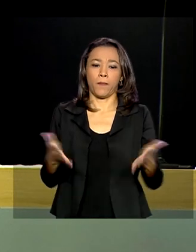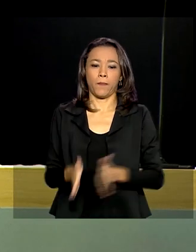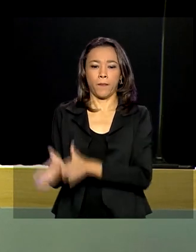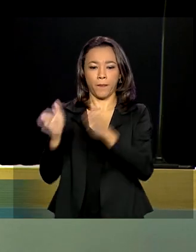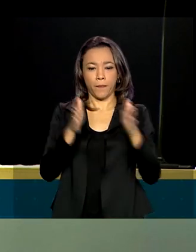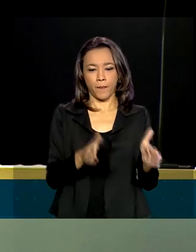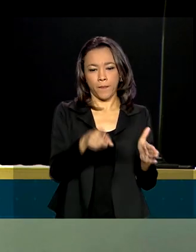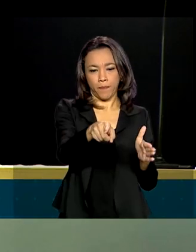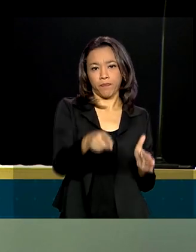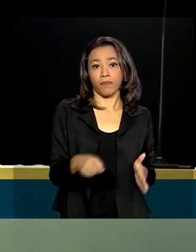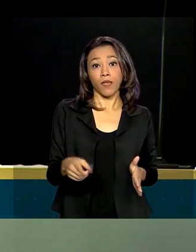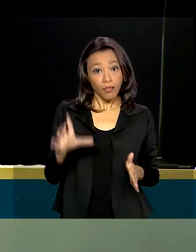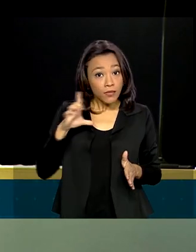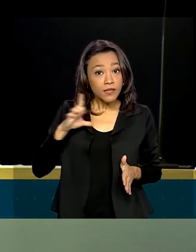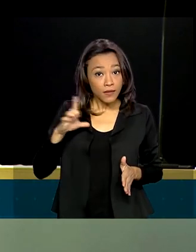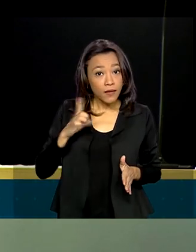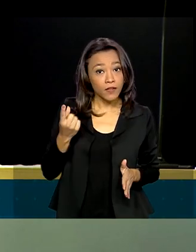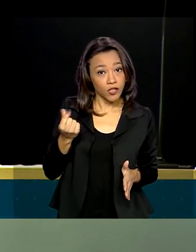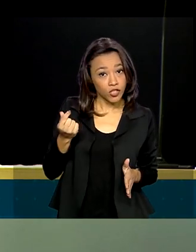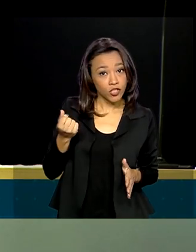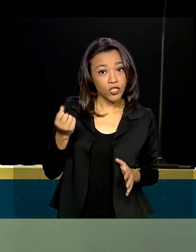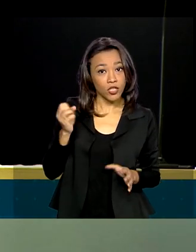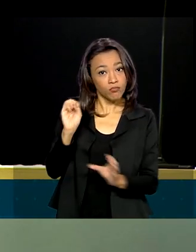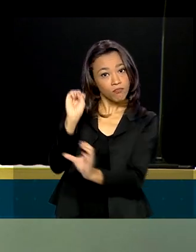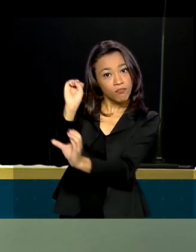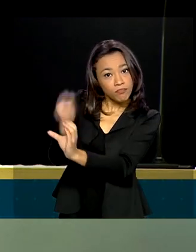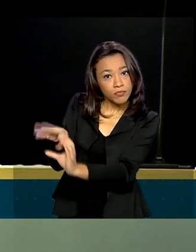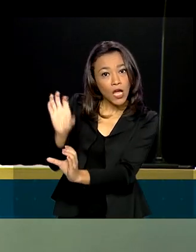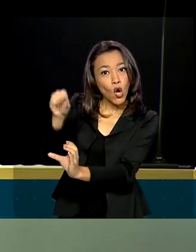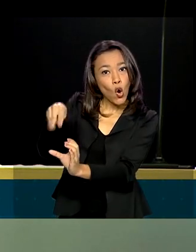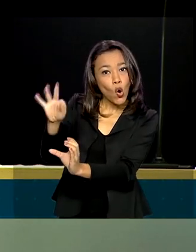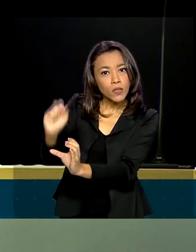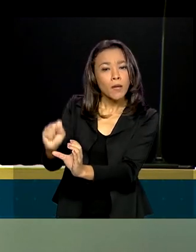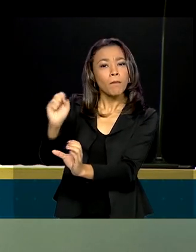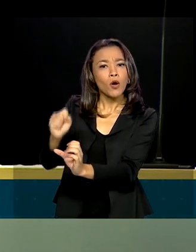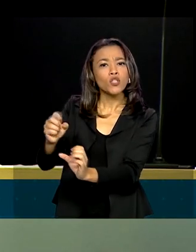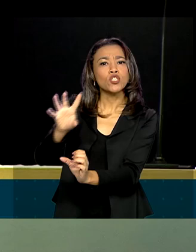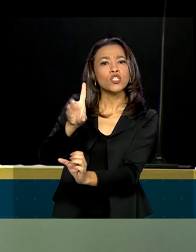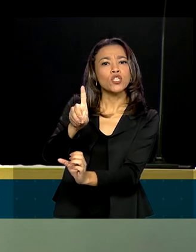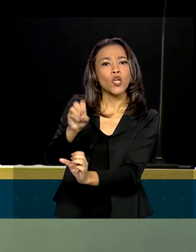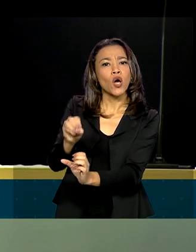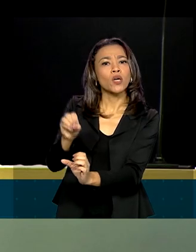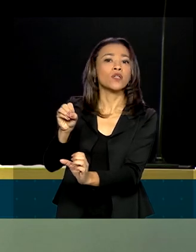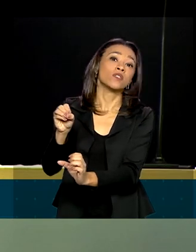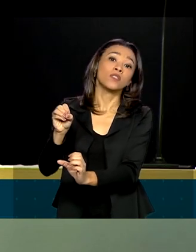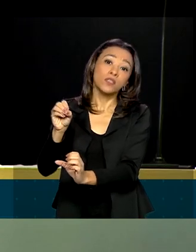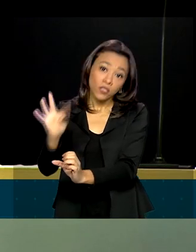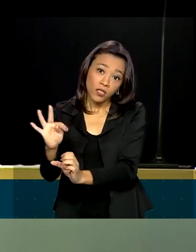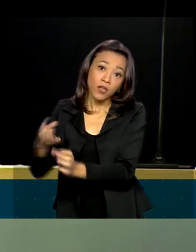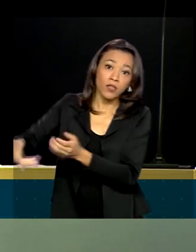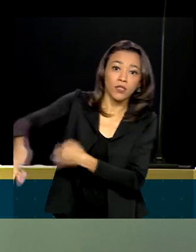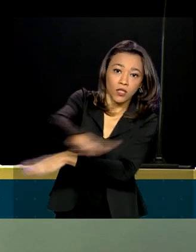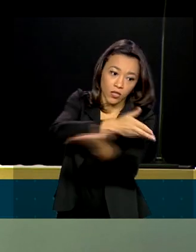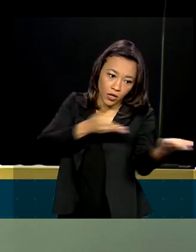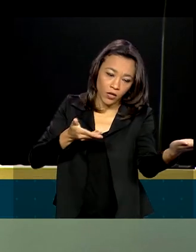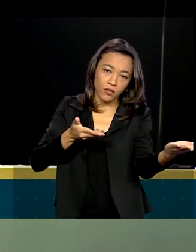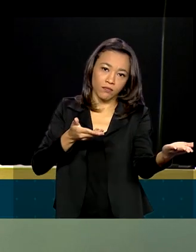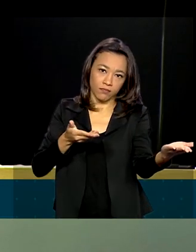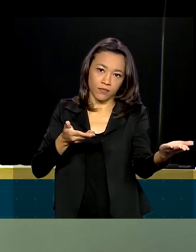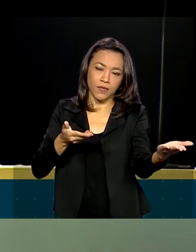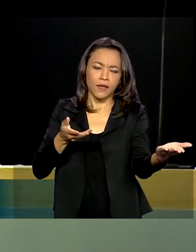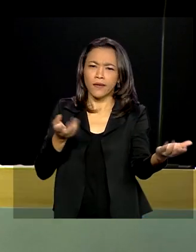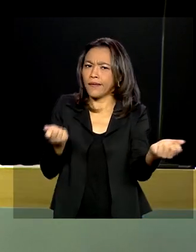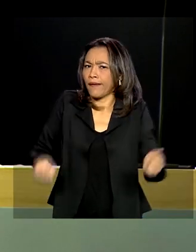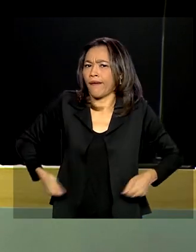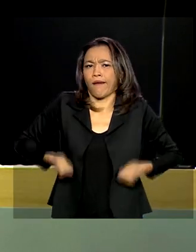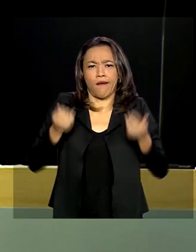se você tem direito o dinheiro na sua conta você pode realizar adot e pagamentos e gastar